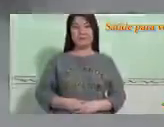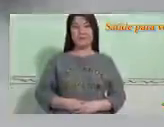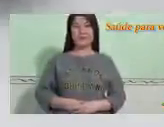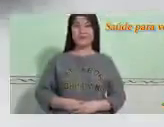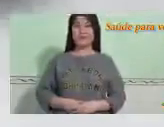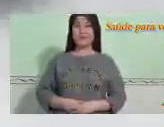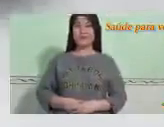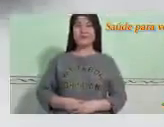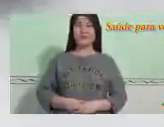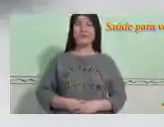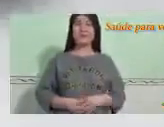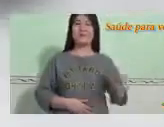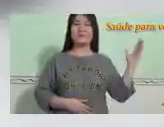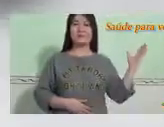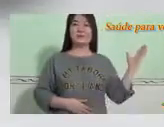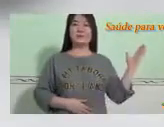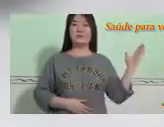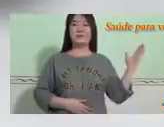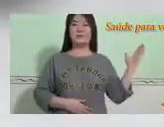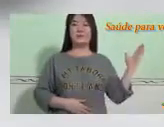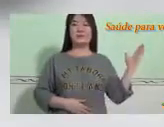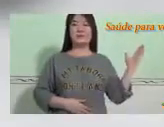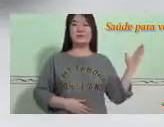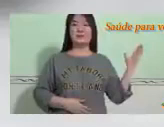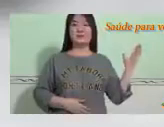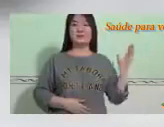agudo NATDP 43.